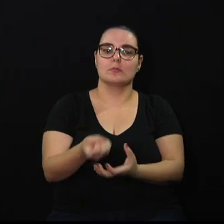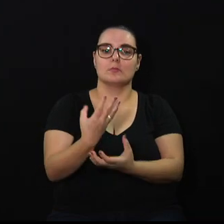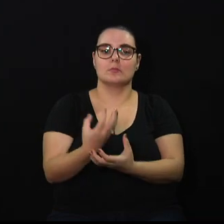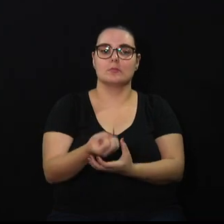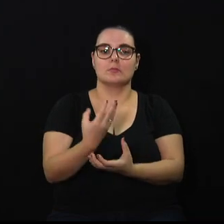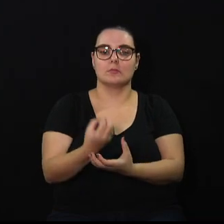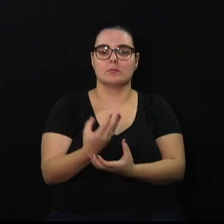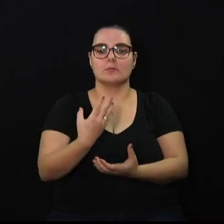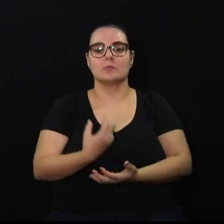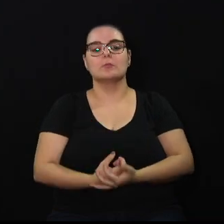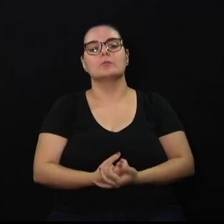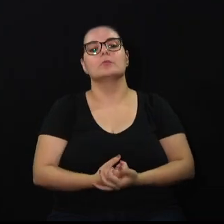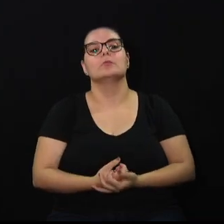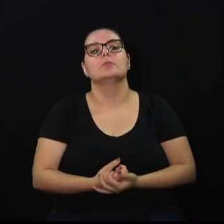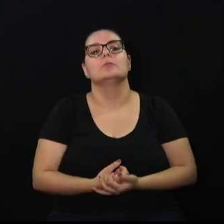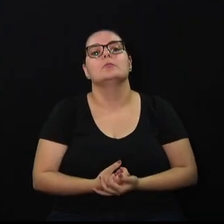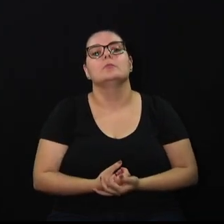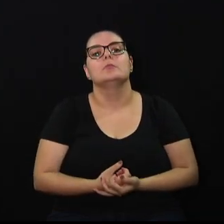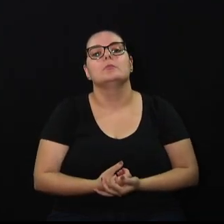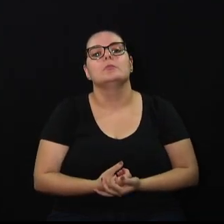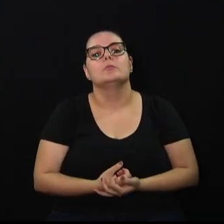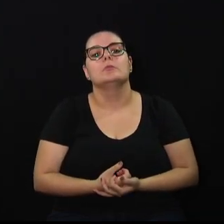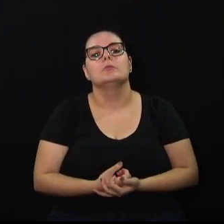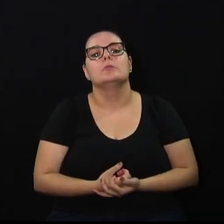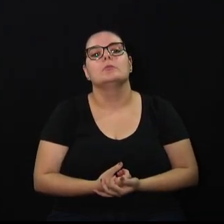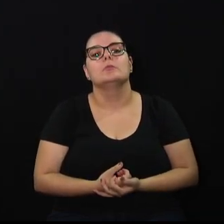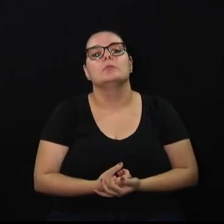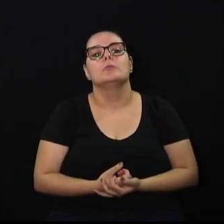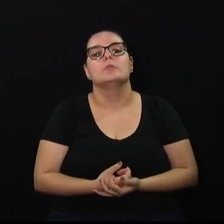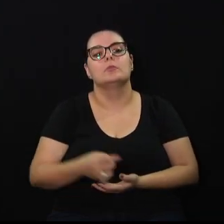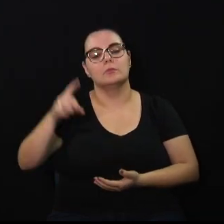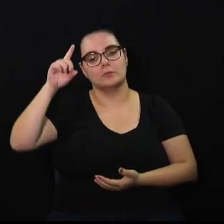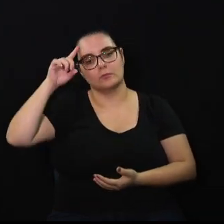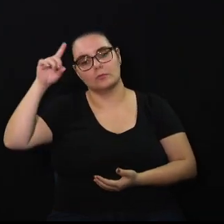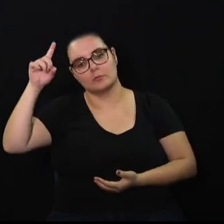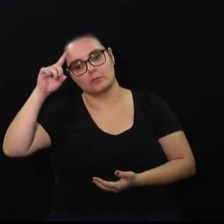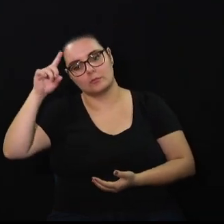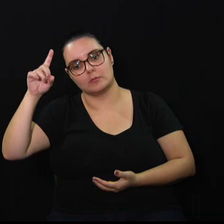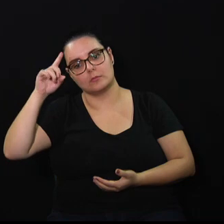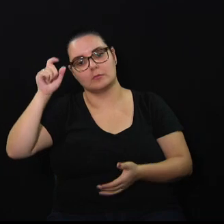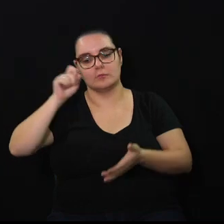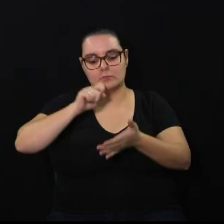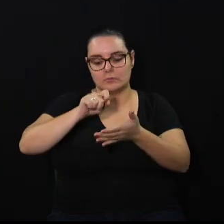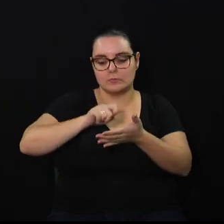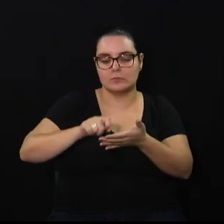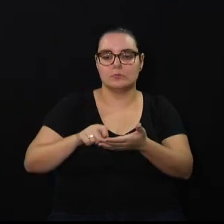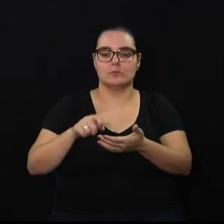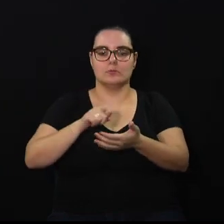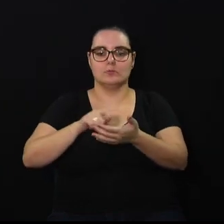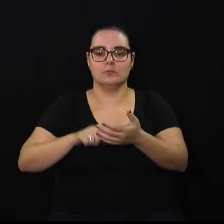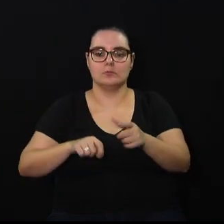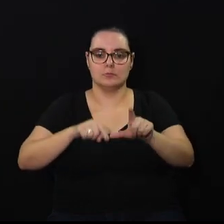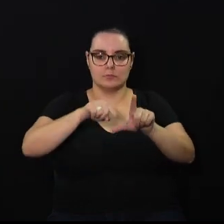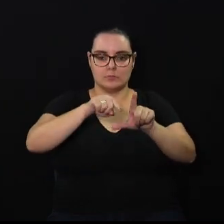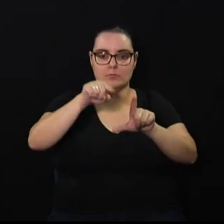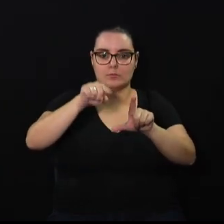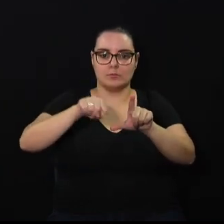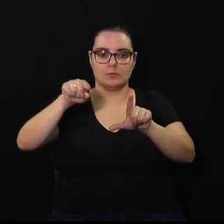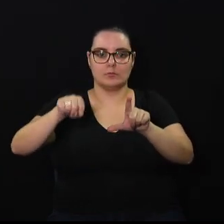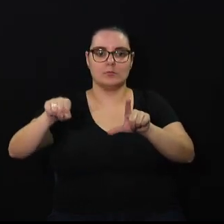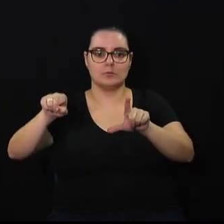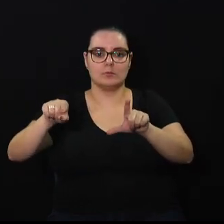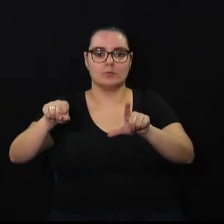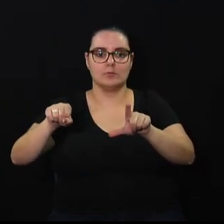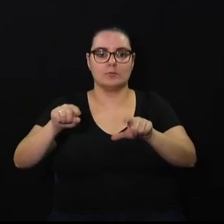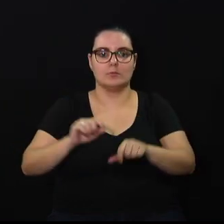motora de bater palmas então a cada dia cada sessão a gente vai registrando e colocando em gráficos né